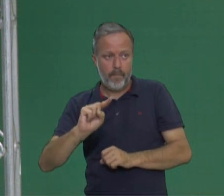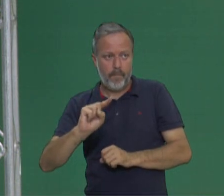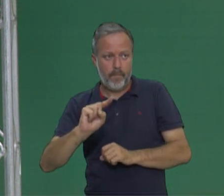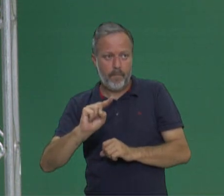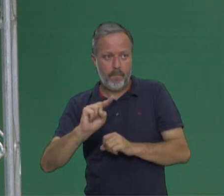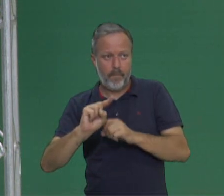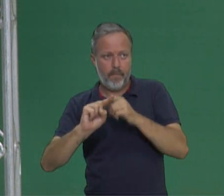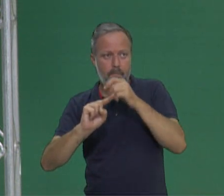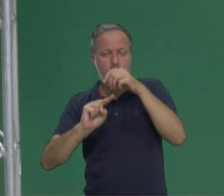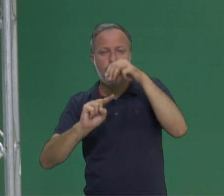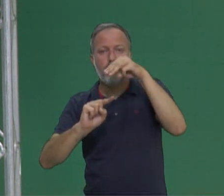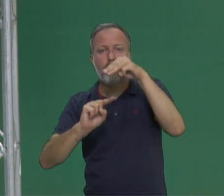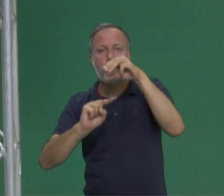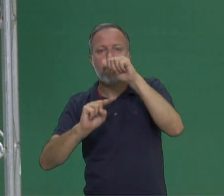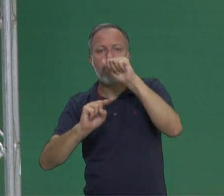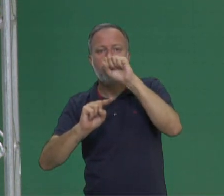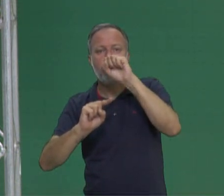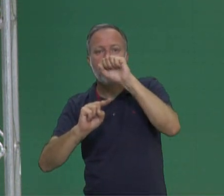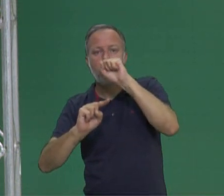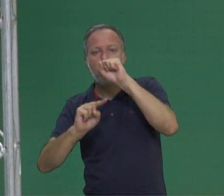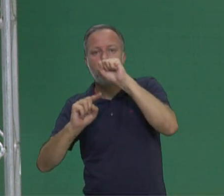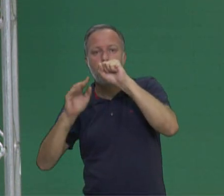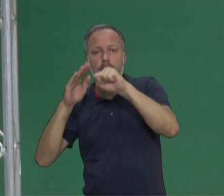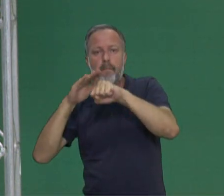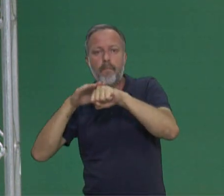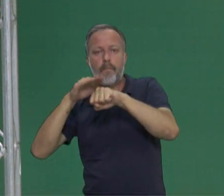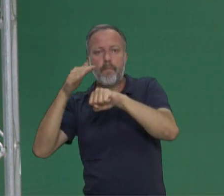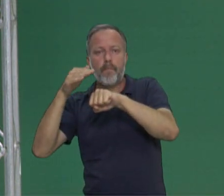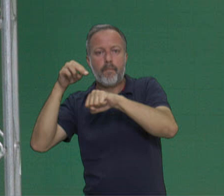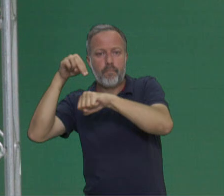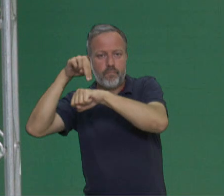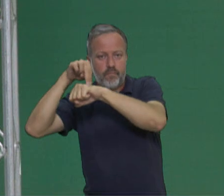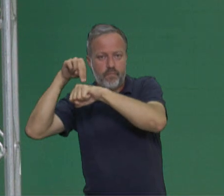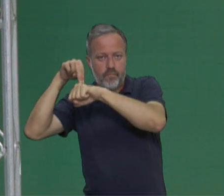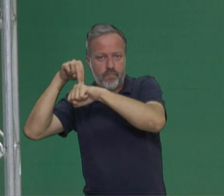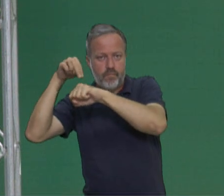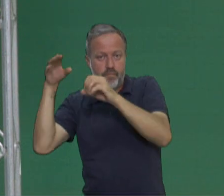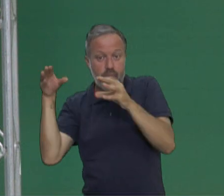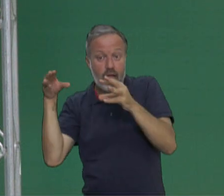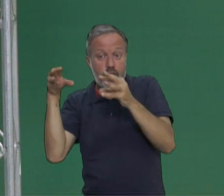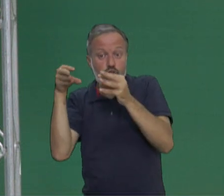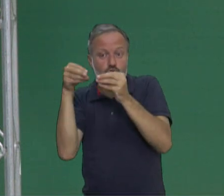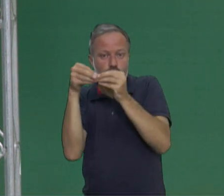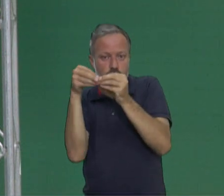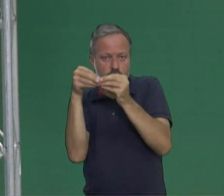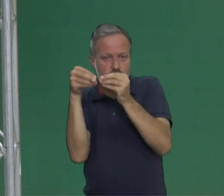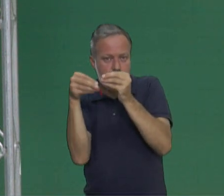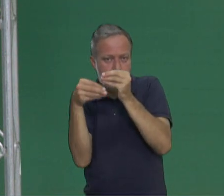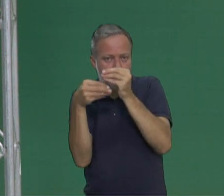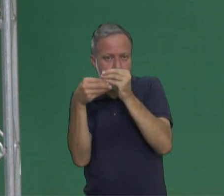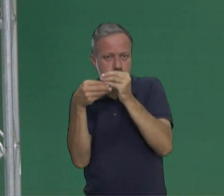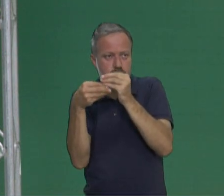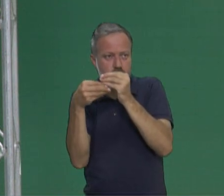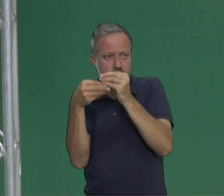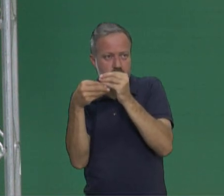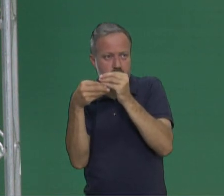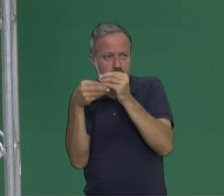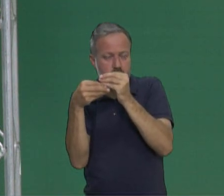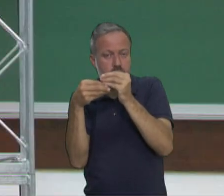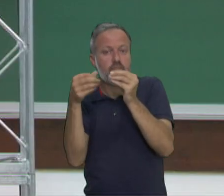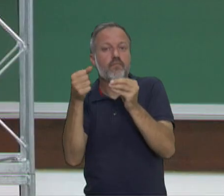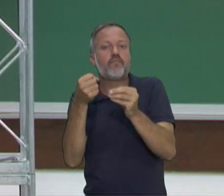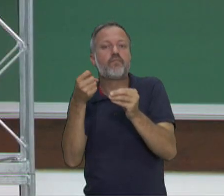é próton mais nêutron. Se eu tenho 19 prótons, quantos nêutrons eu tenho